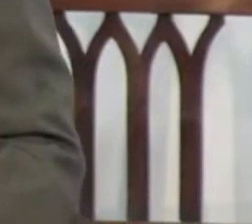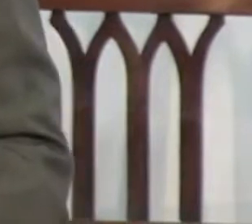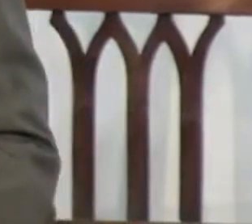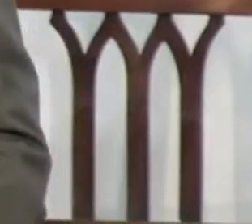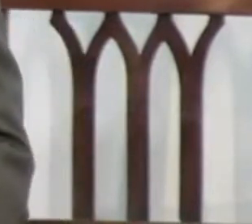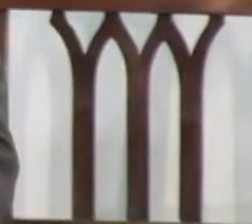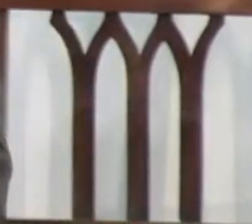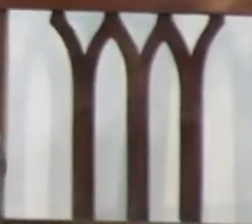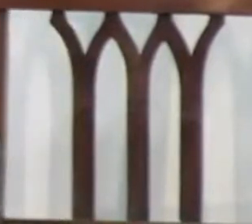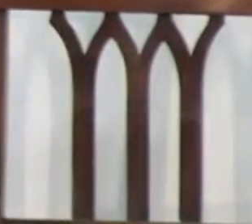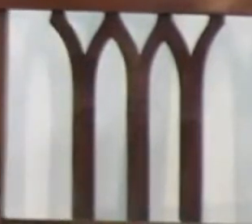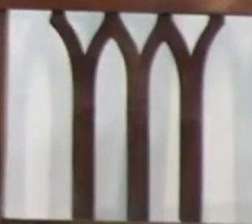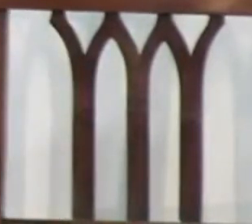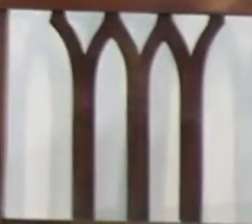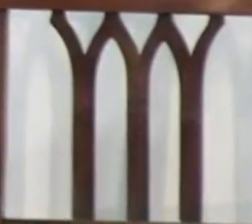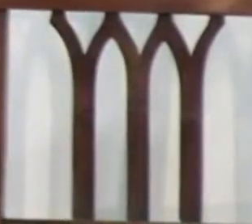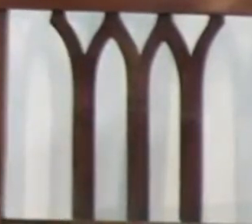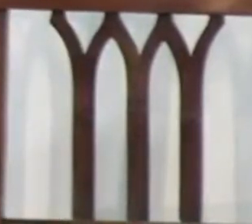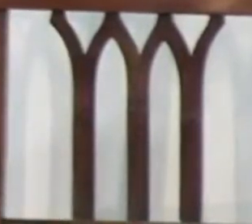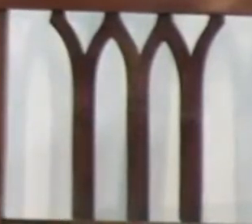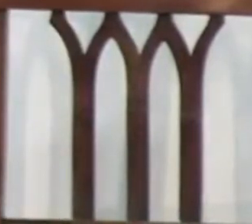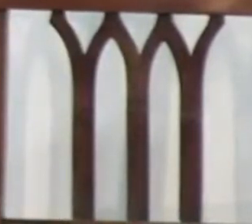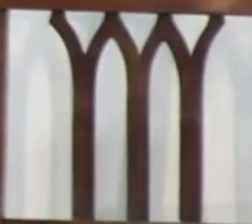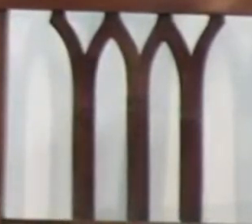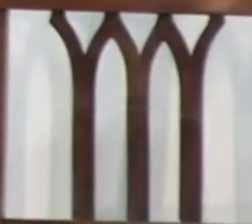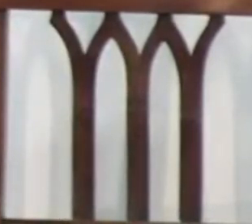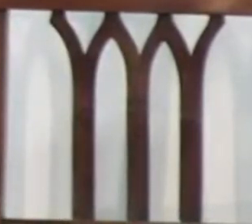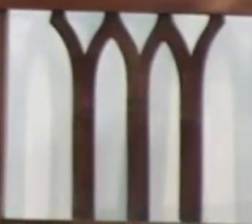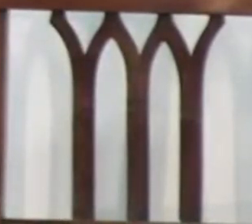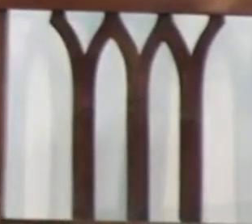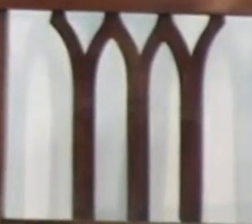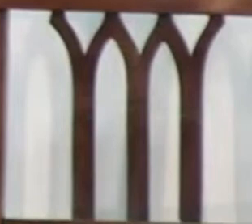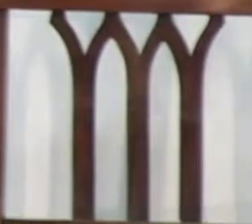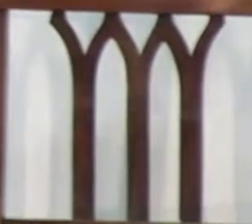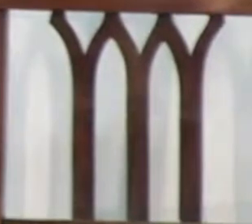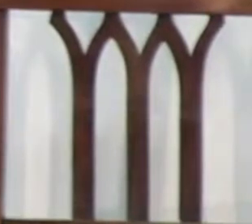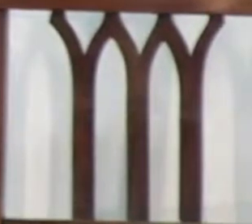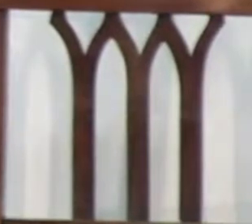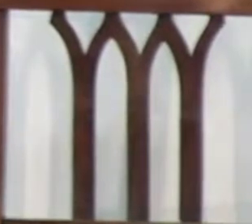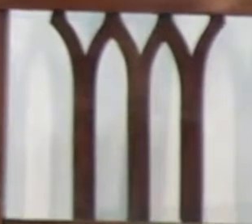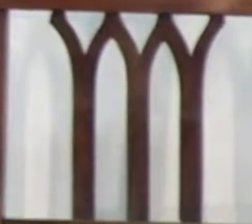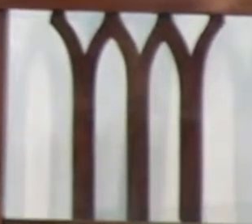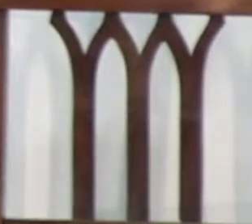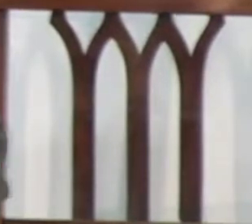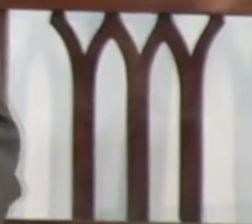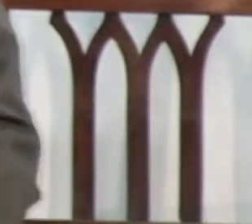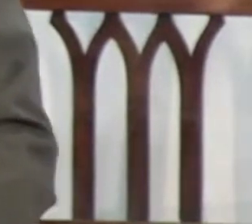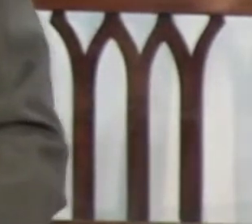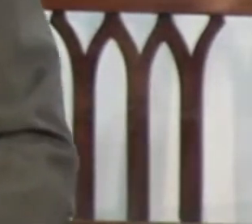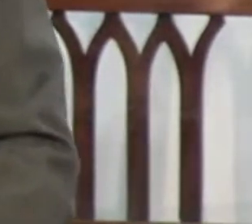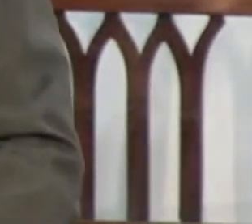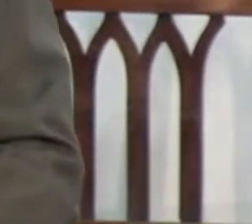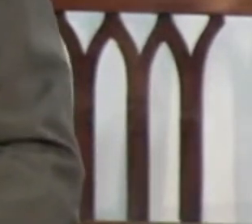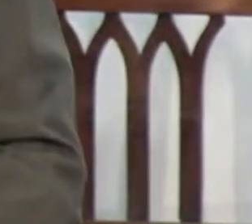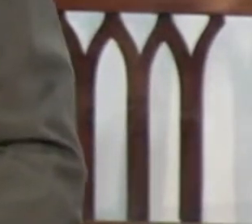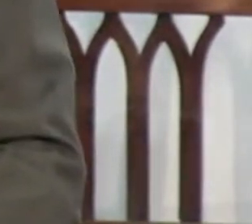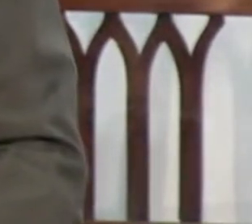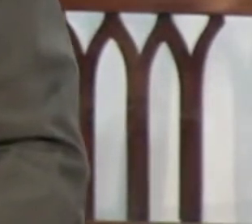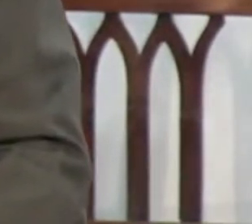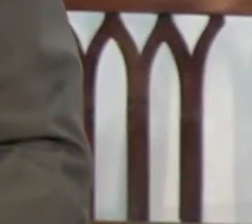tão claro como a água que eu bebi, e não